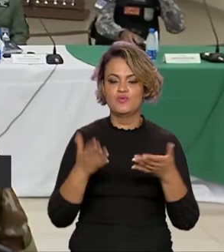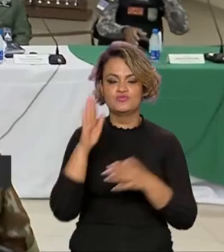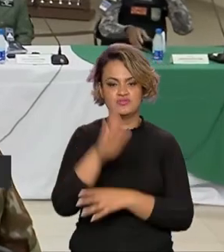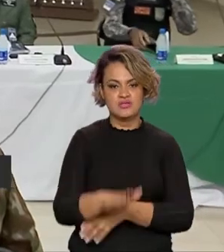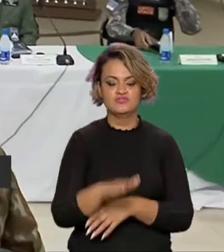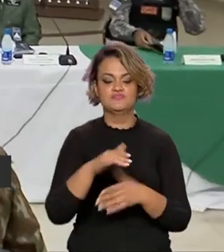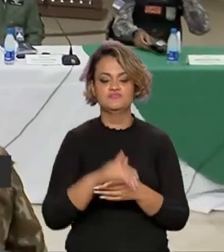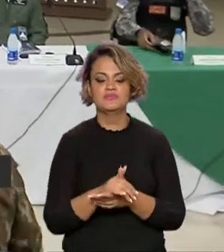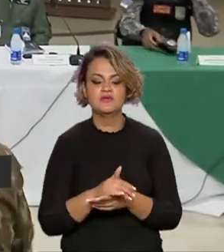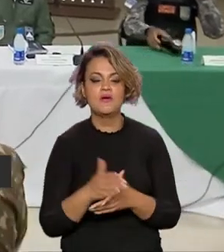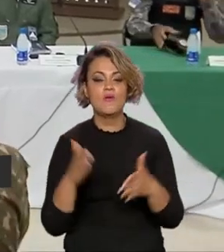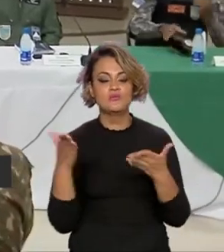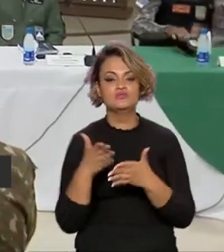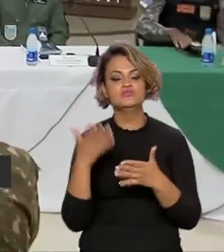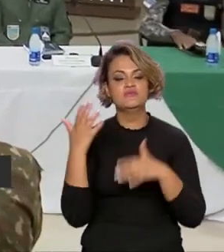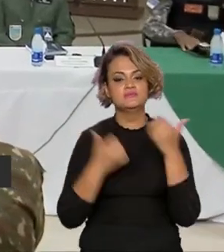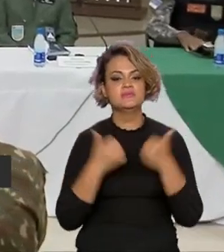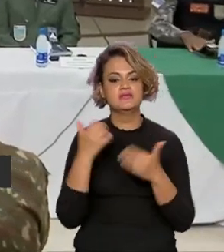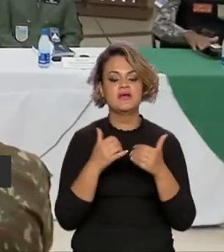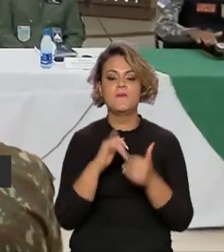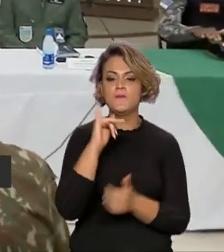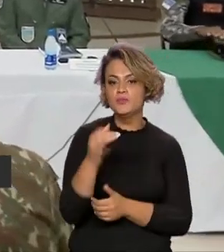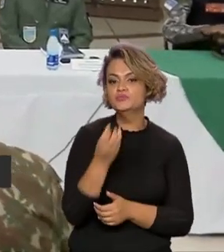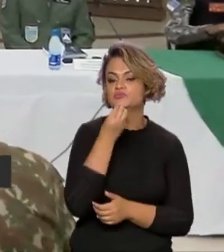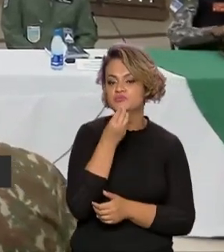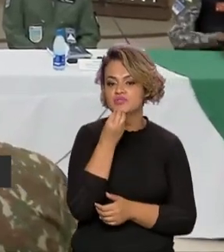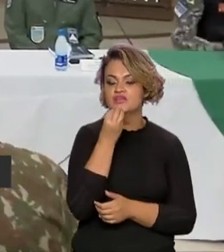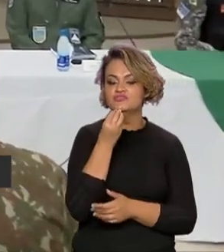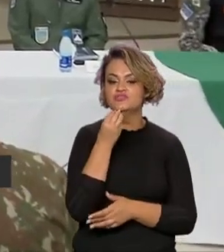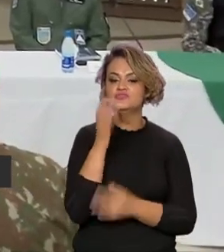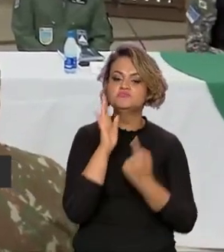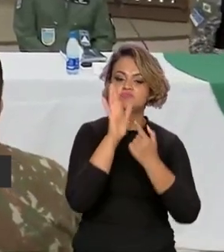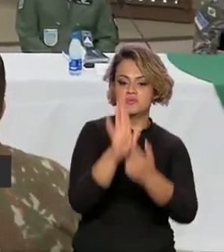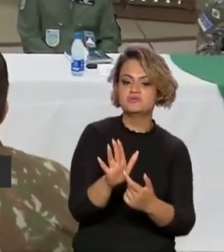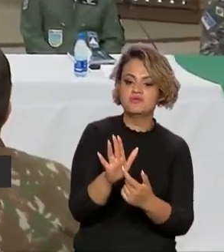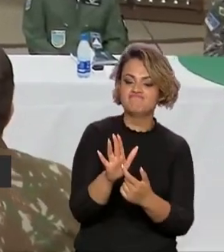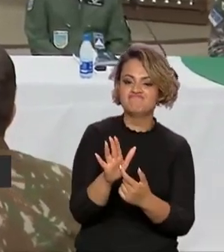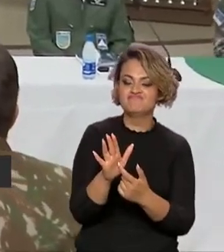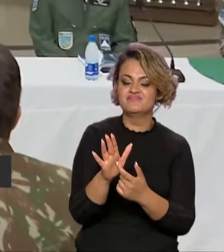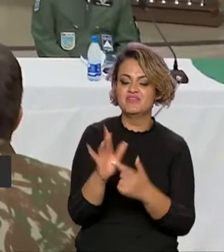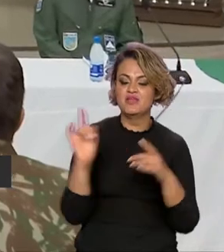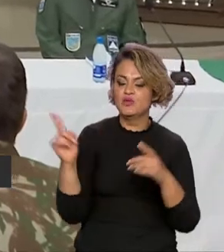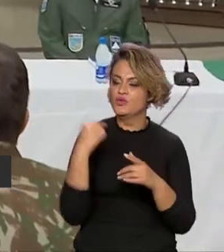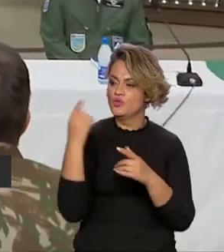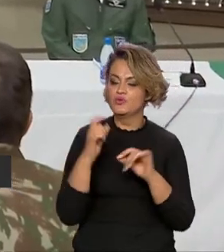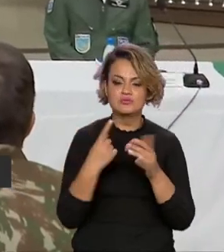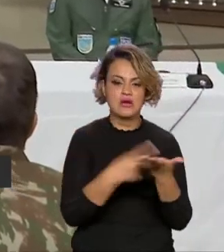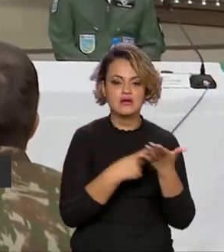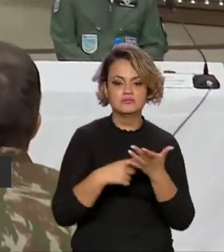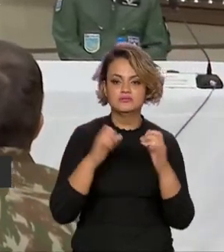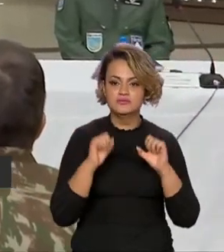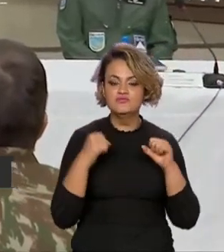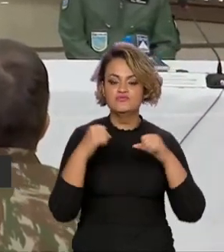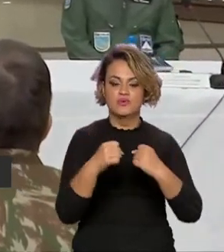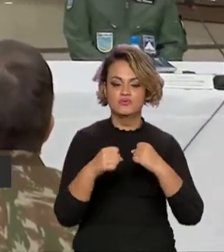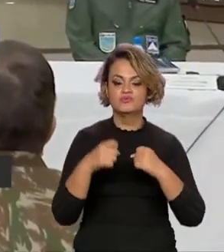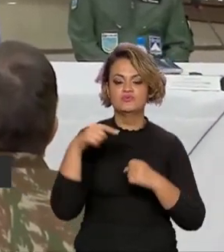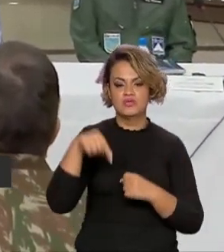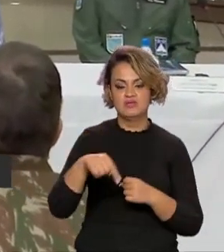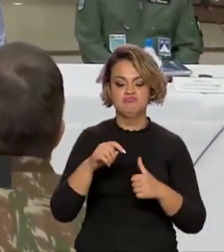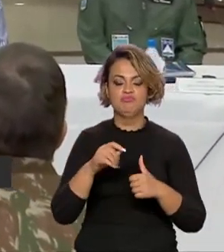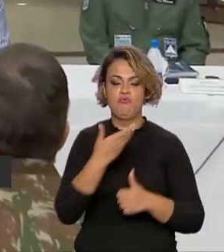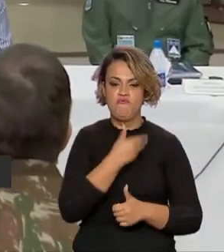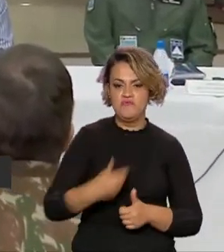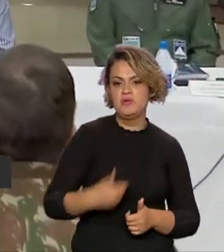tarde, onde nós teremos a oportunidade de mostrar o esforço que o Estado